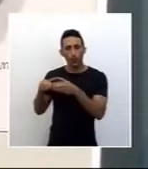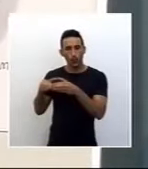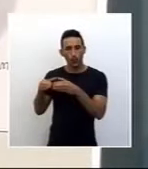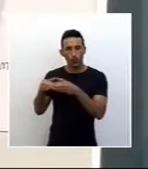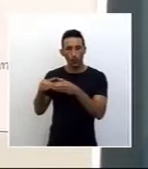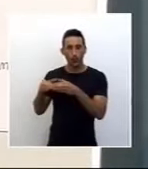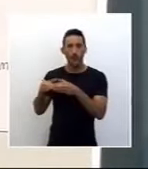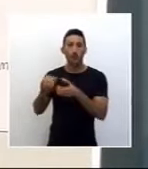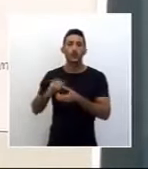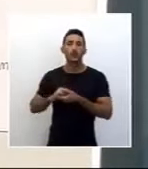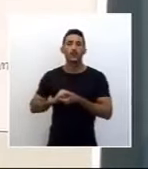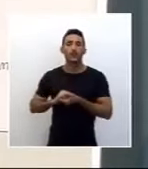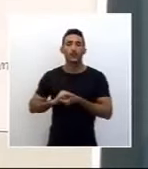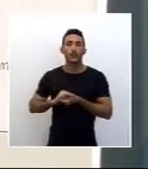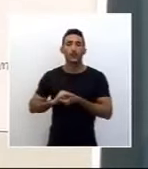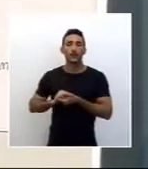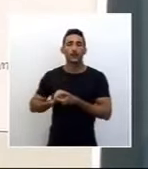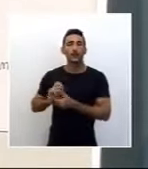Protex